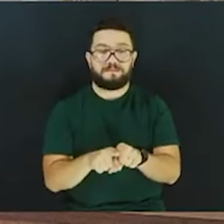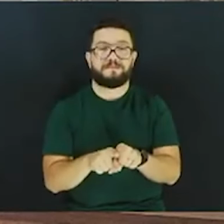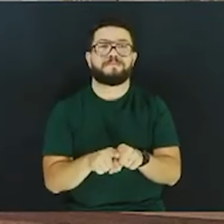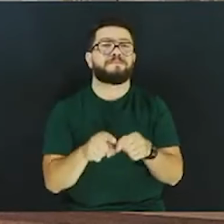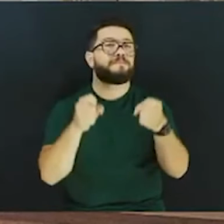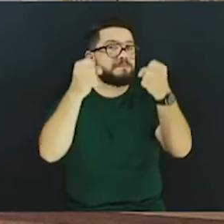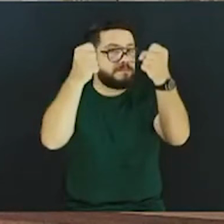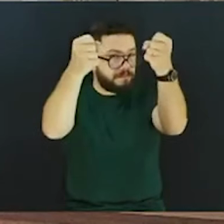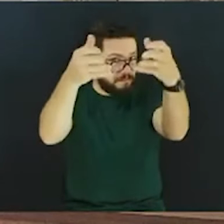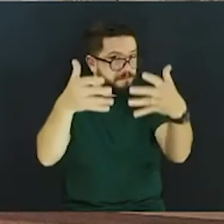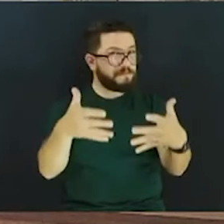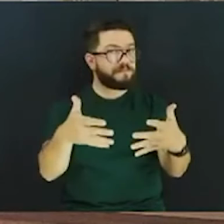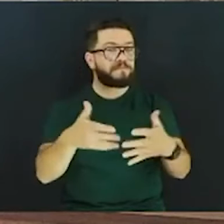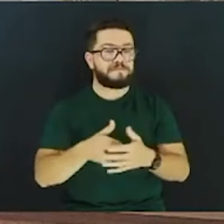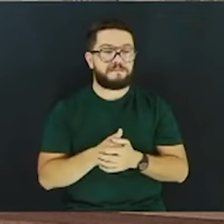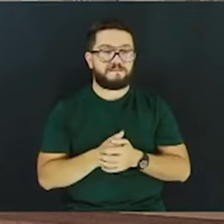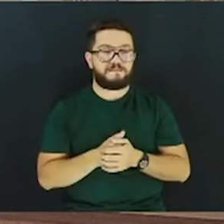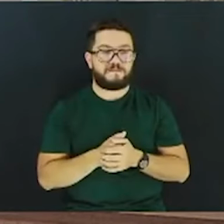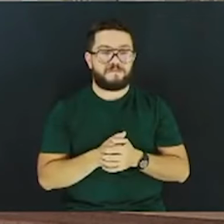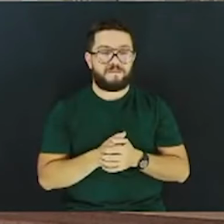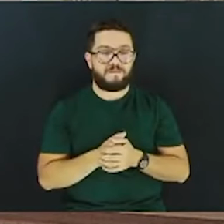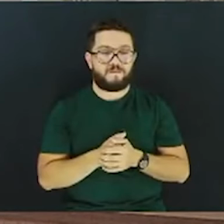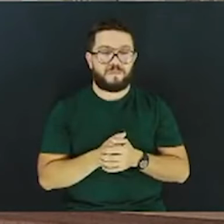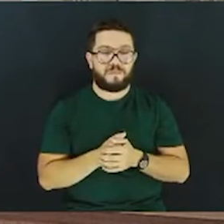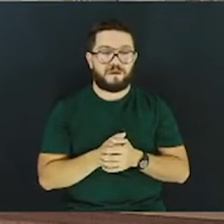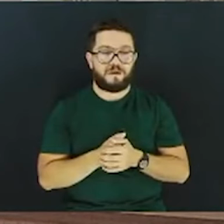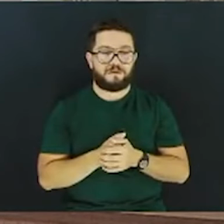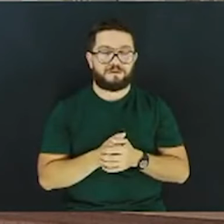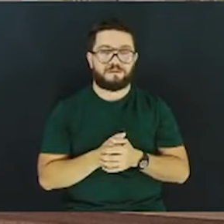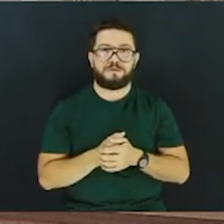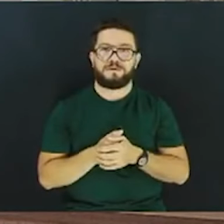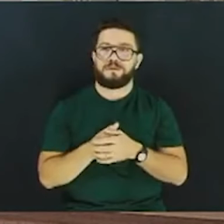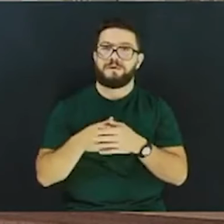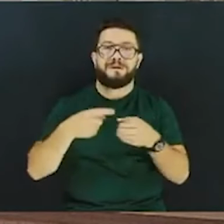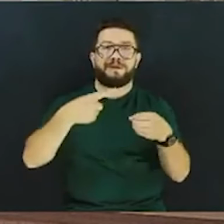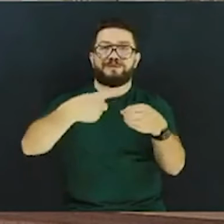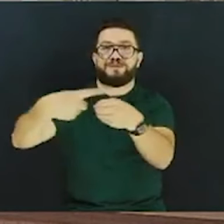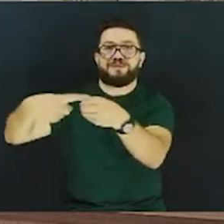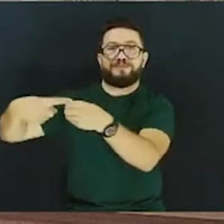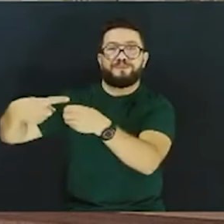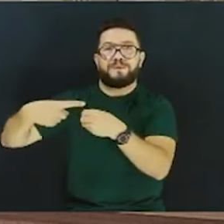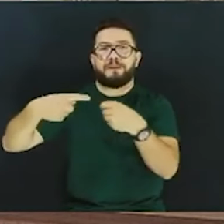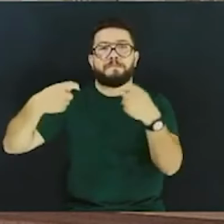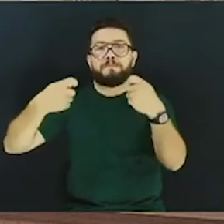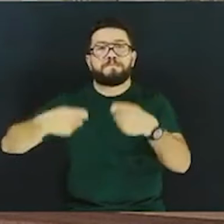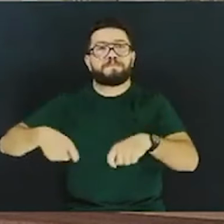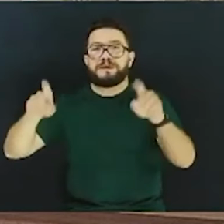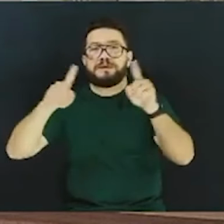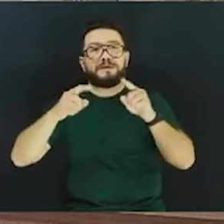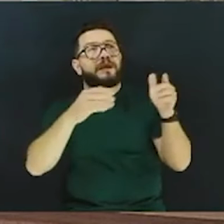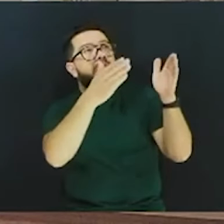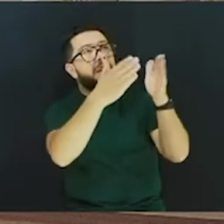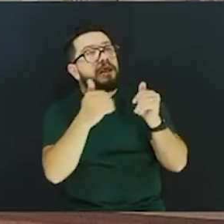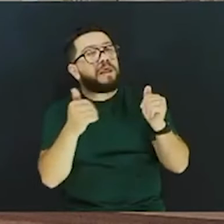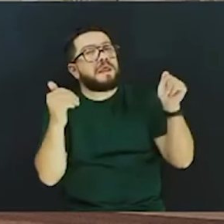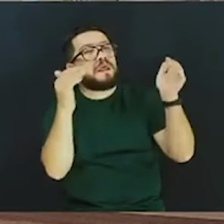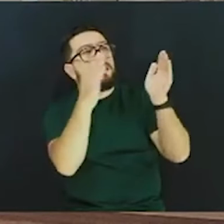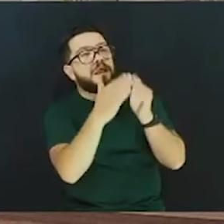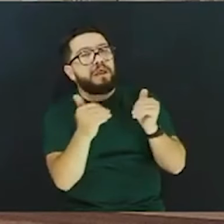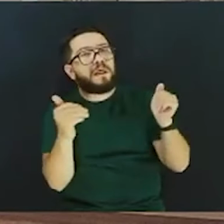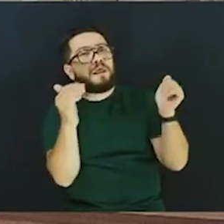faria com que os municípios e os estados não precisasse ficar pedindo penico para o governo federal e nessa semana